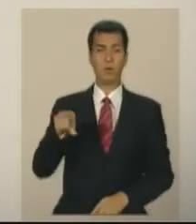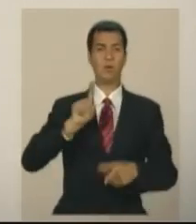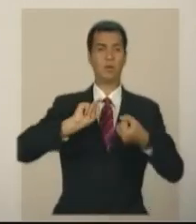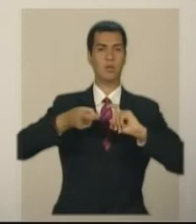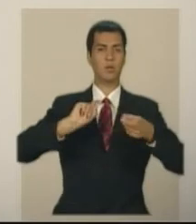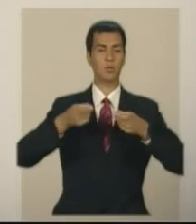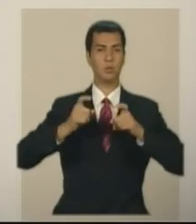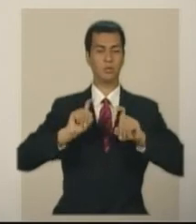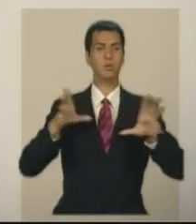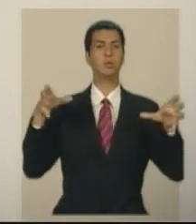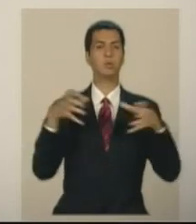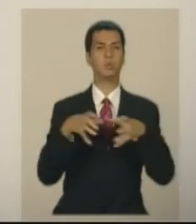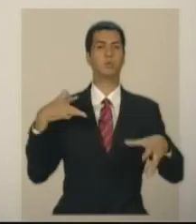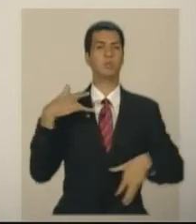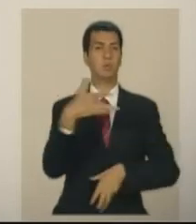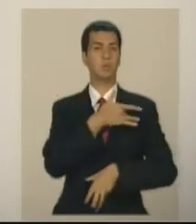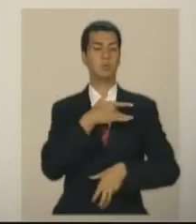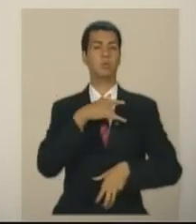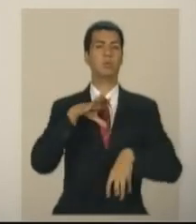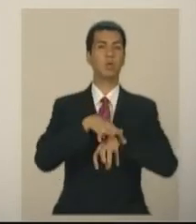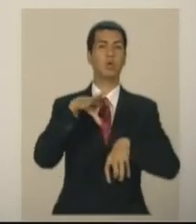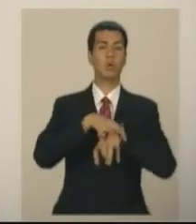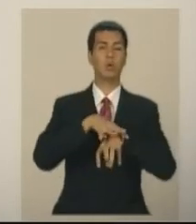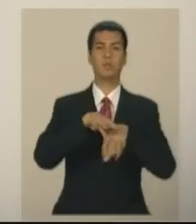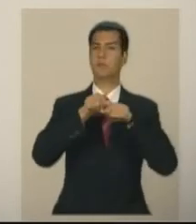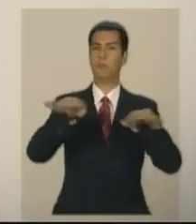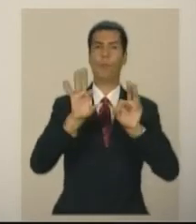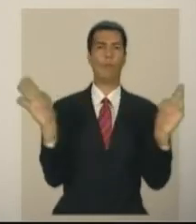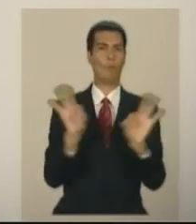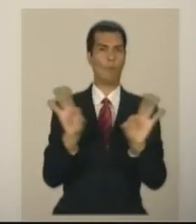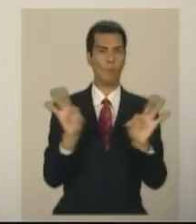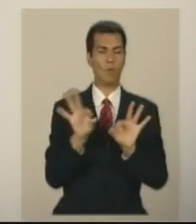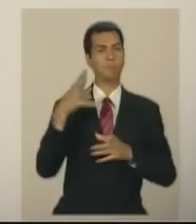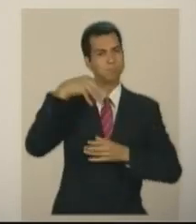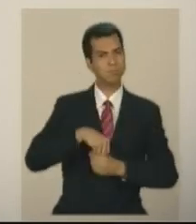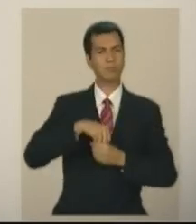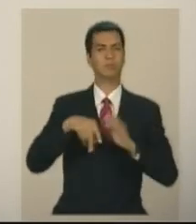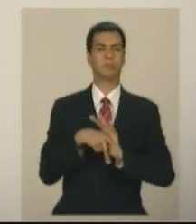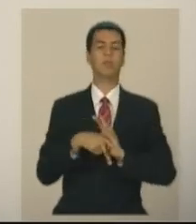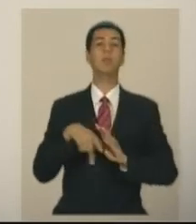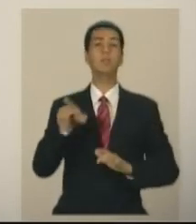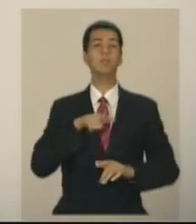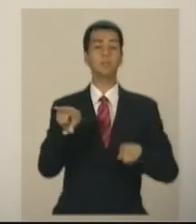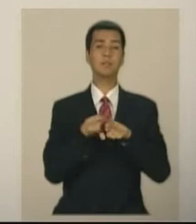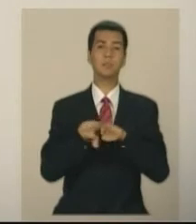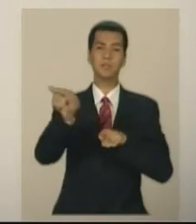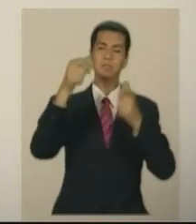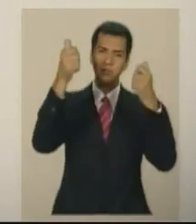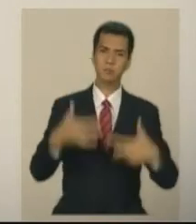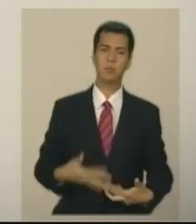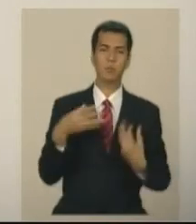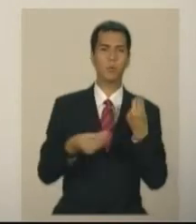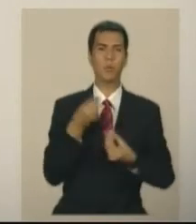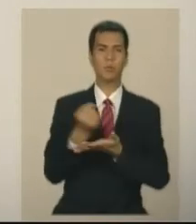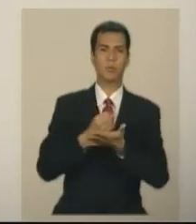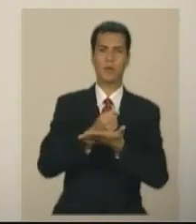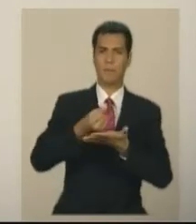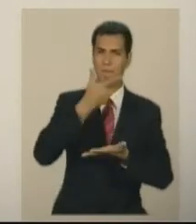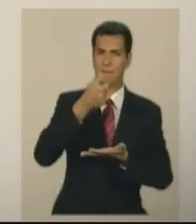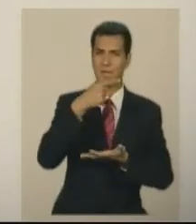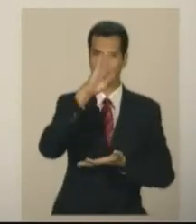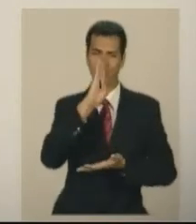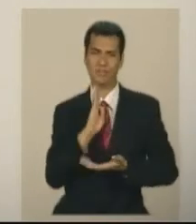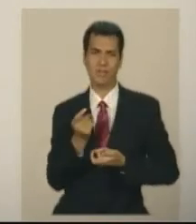crônicas não transmissíveis e destacou o programa saúde não tem preço que distribui remédios de graça Foi sim Luciano